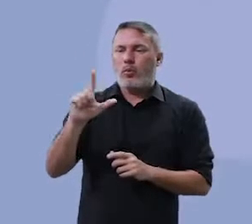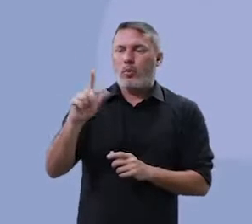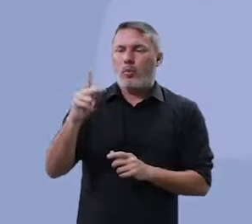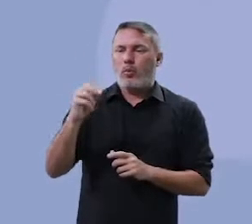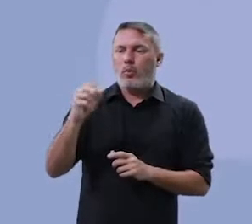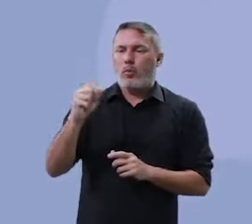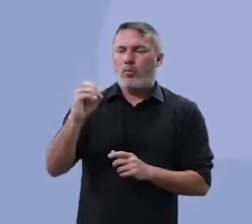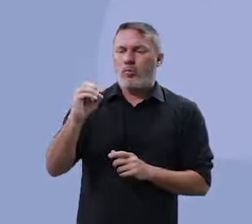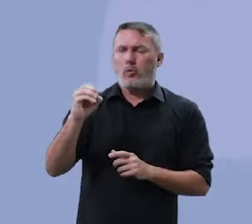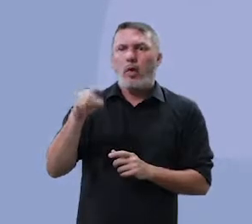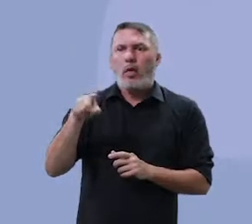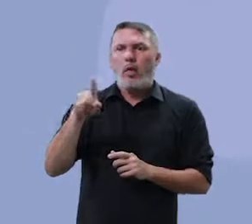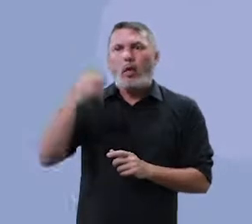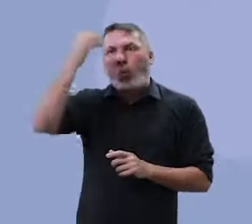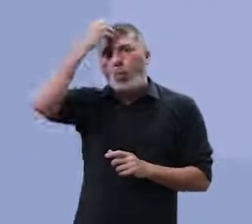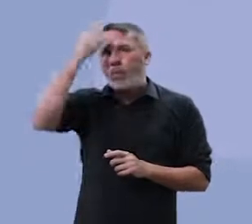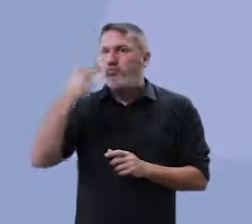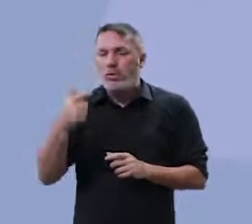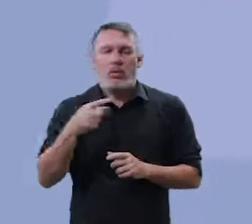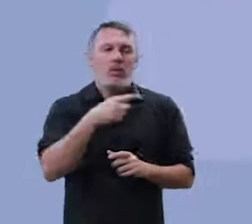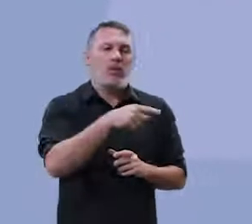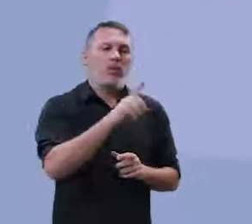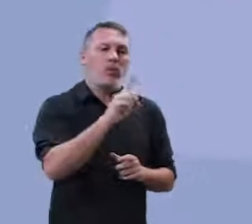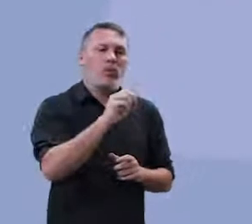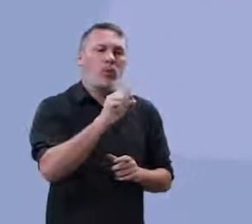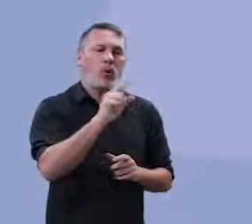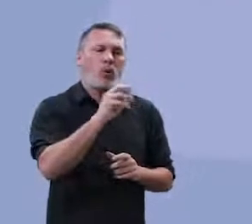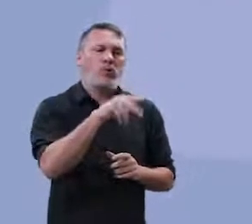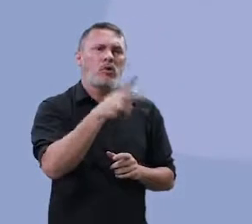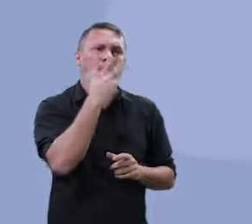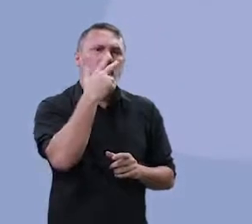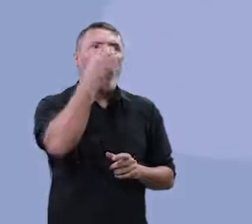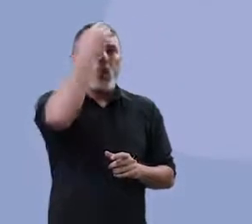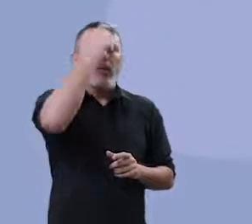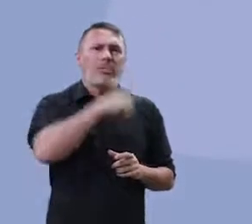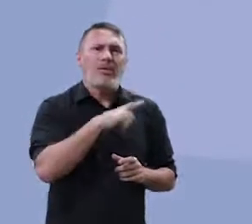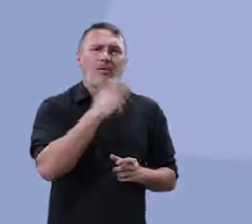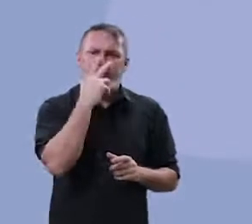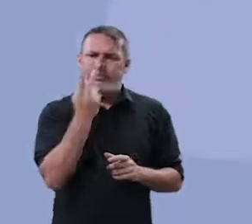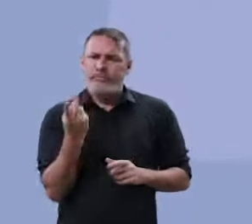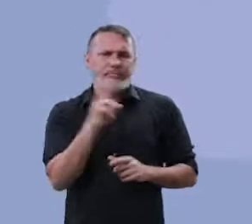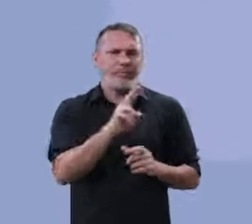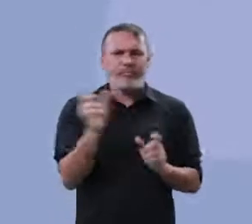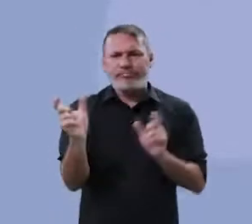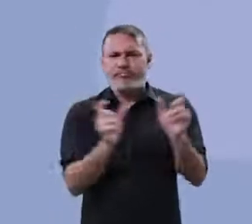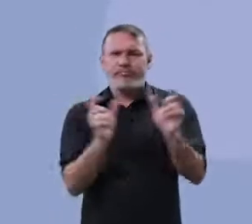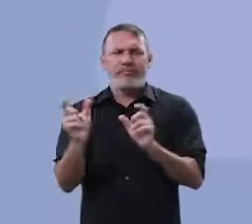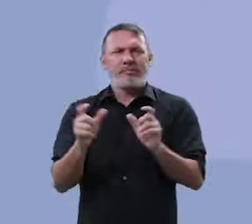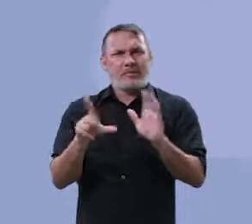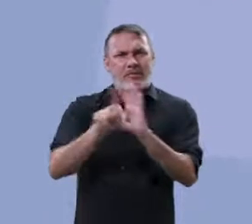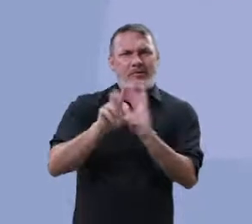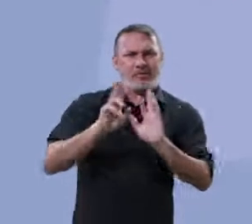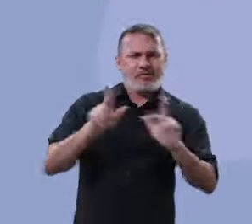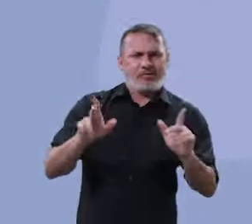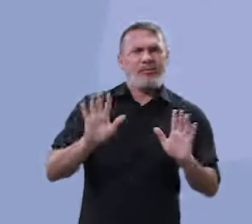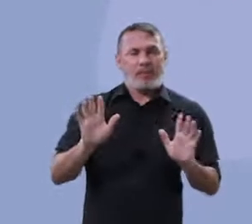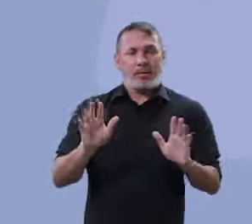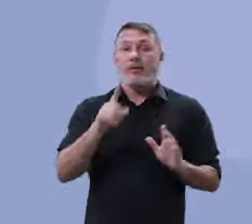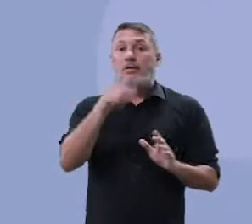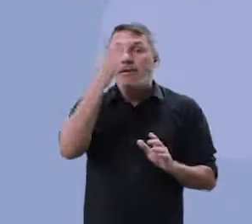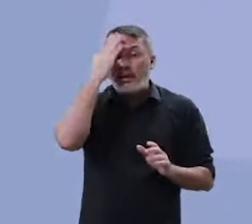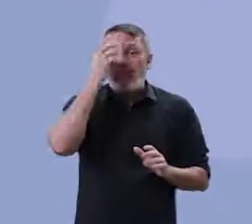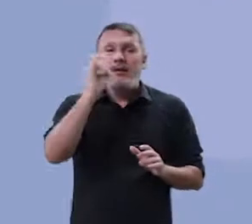que não tem culpa. E o crime doloso é aquele que tem culpa. É meio bugado assim a nossa legislação, mas entenda isso